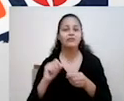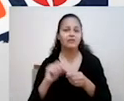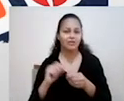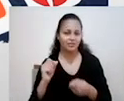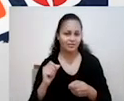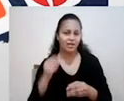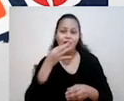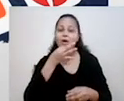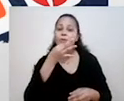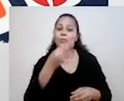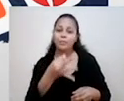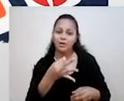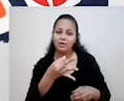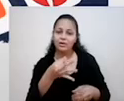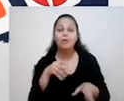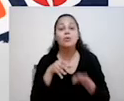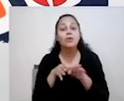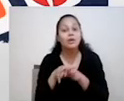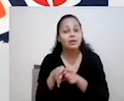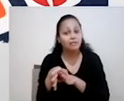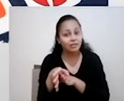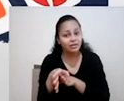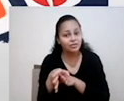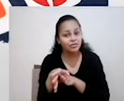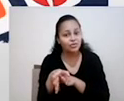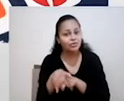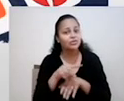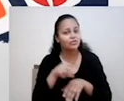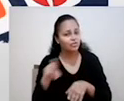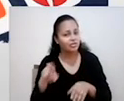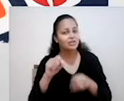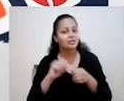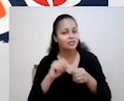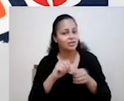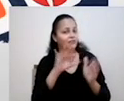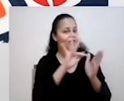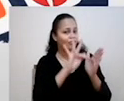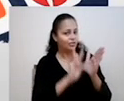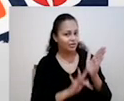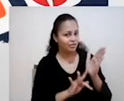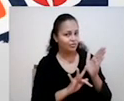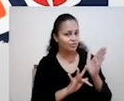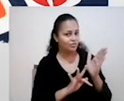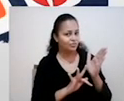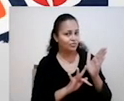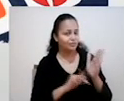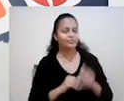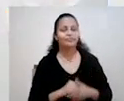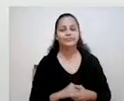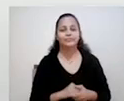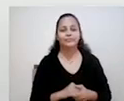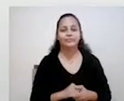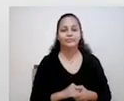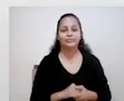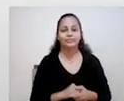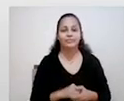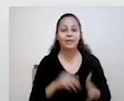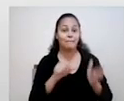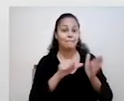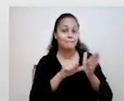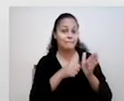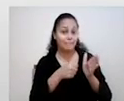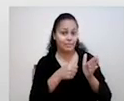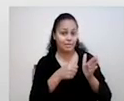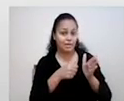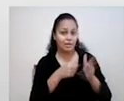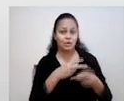que conselhos, que orientações vocês vão escrever nesse texto aí? Então vamos lá, olha, a primeira